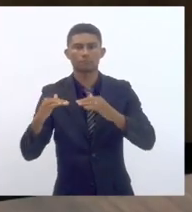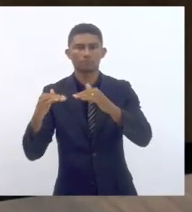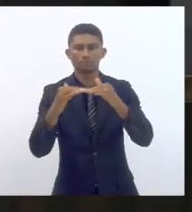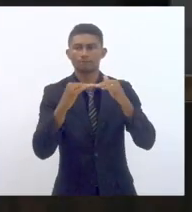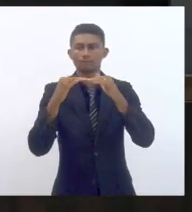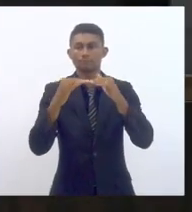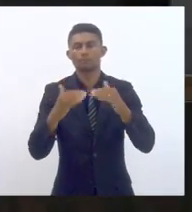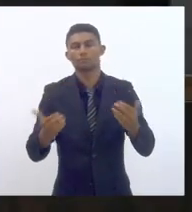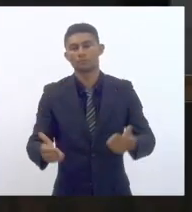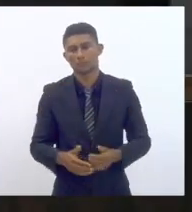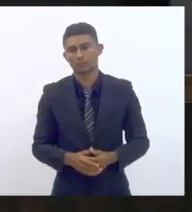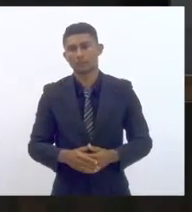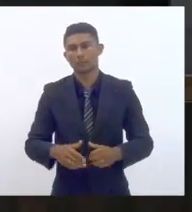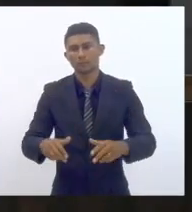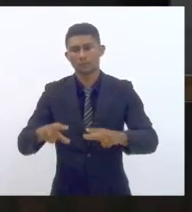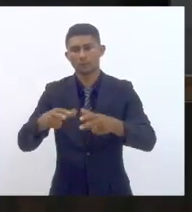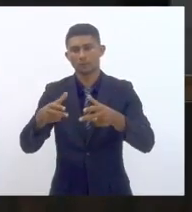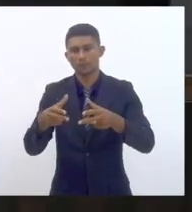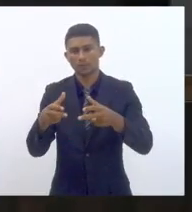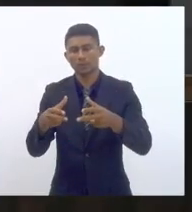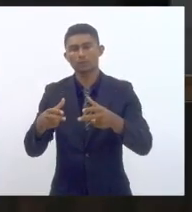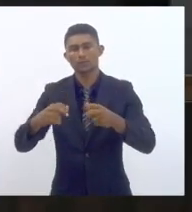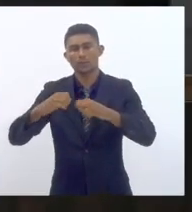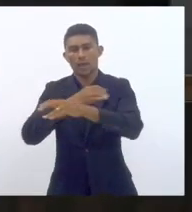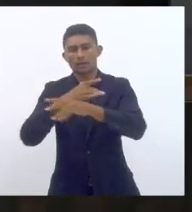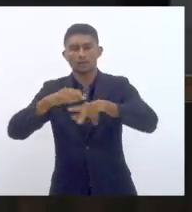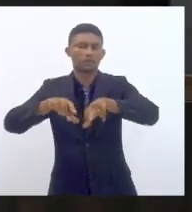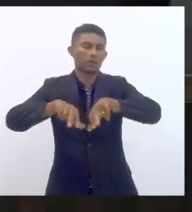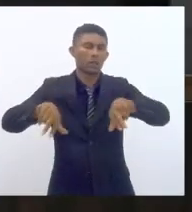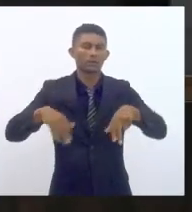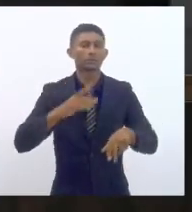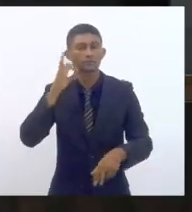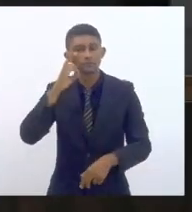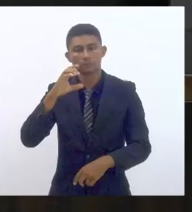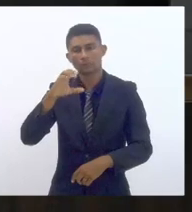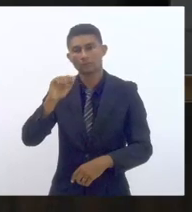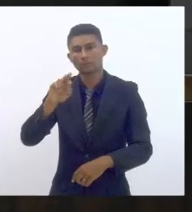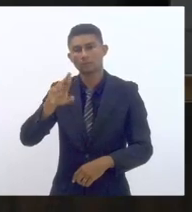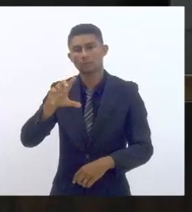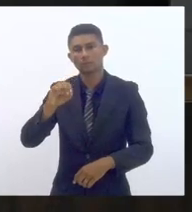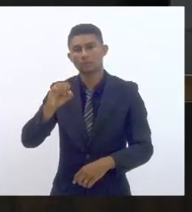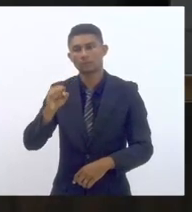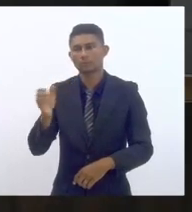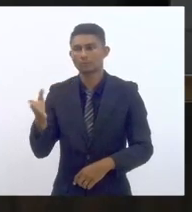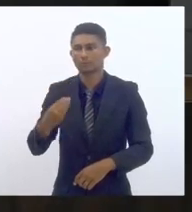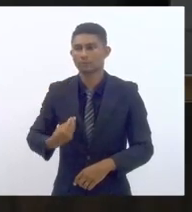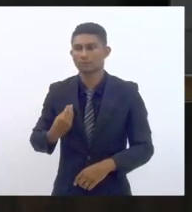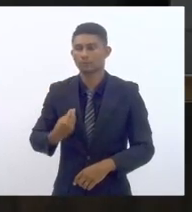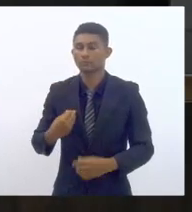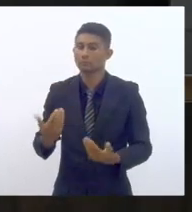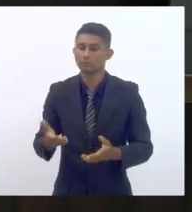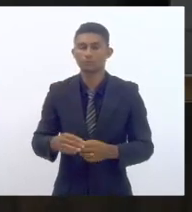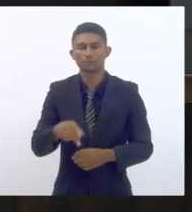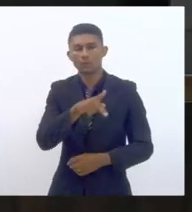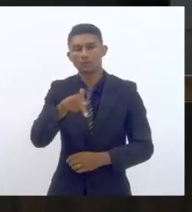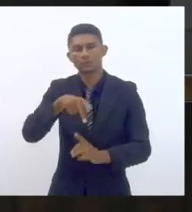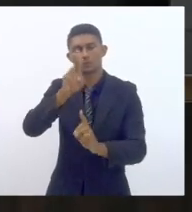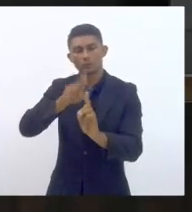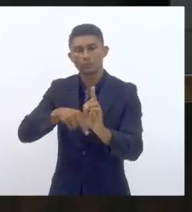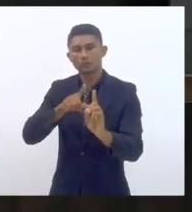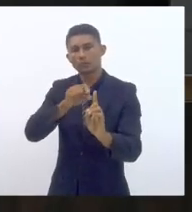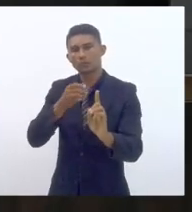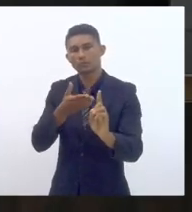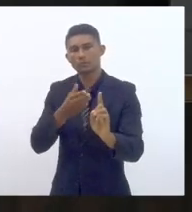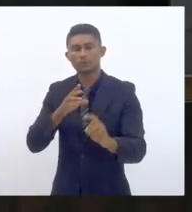Pela Comissão de Assuntos Municipais, deputado Carlos Macedo. Deputado Carlos Macedo. Presidente, designa relator especial